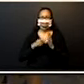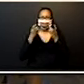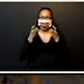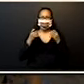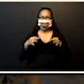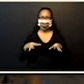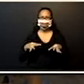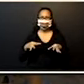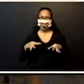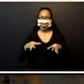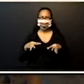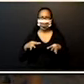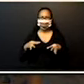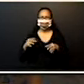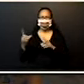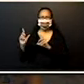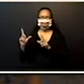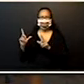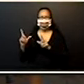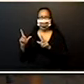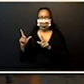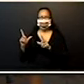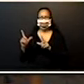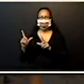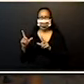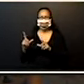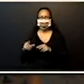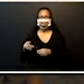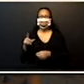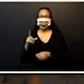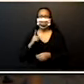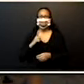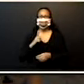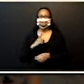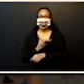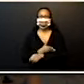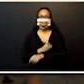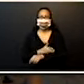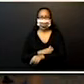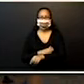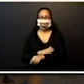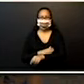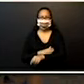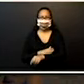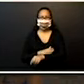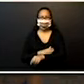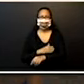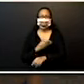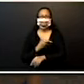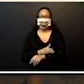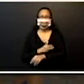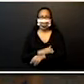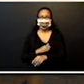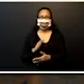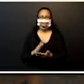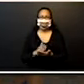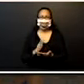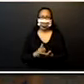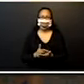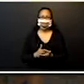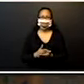videoaula. E vai ter a tarefa, tá? A tarefa é a página 211 e a